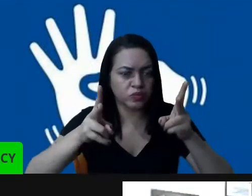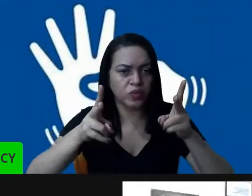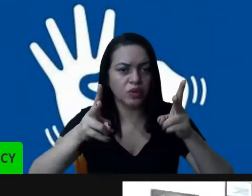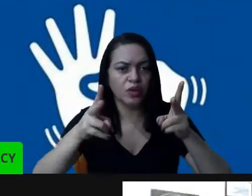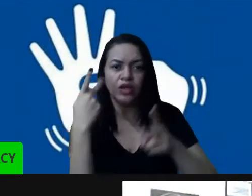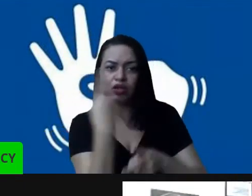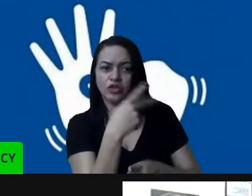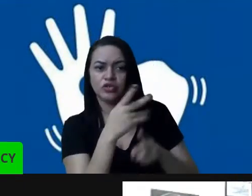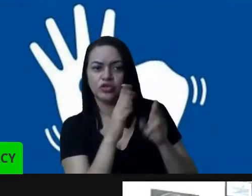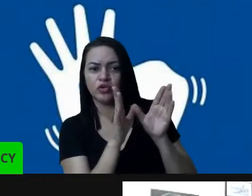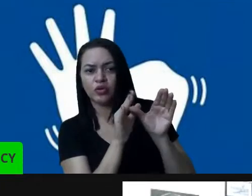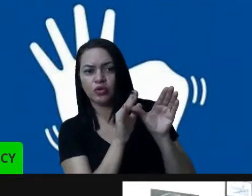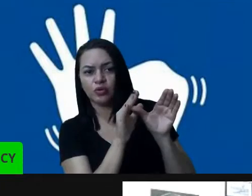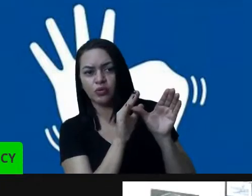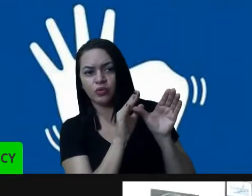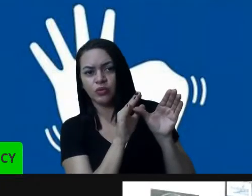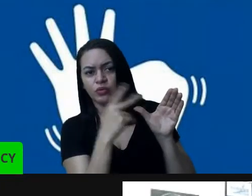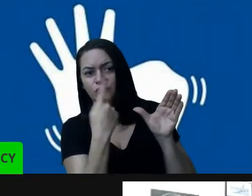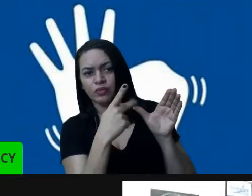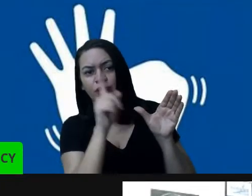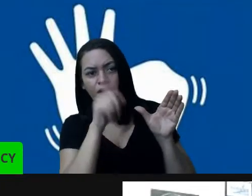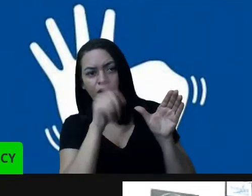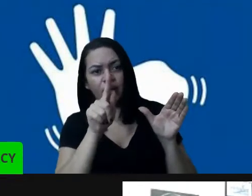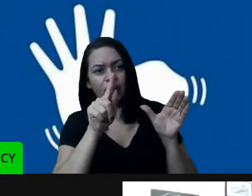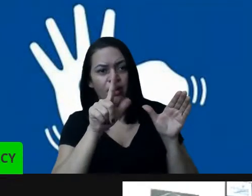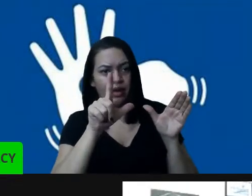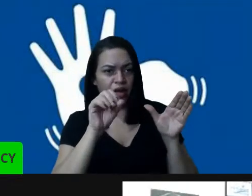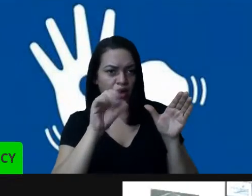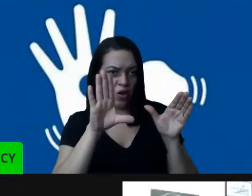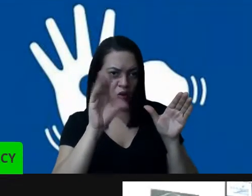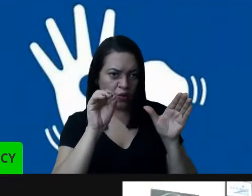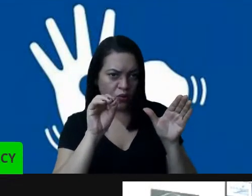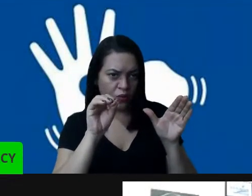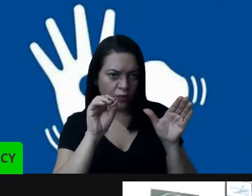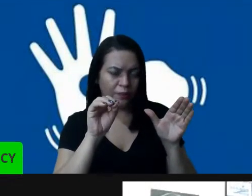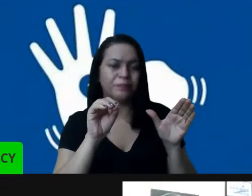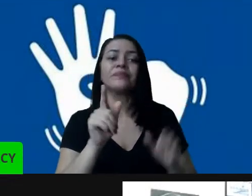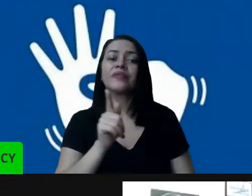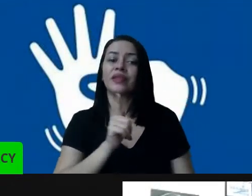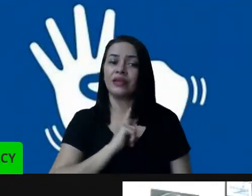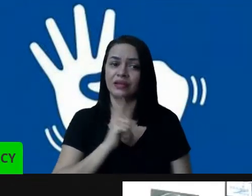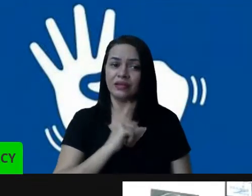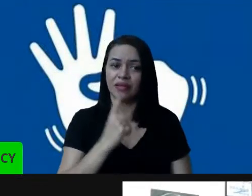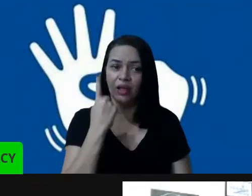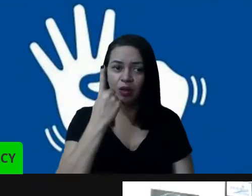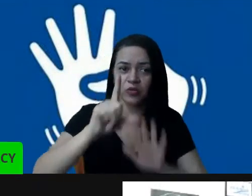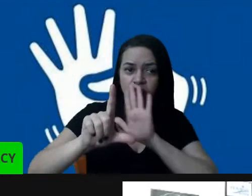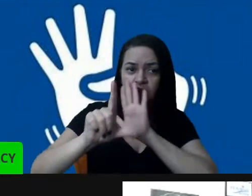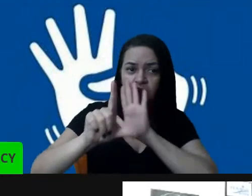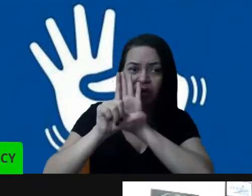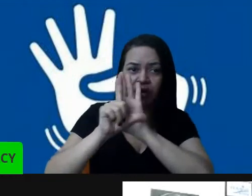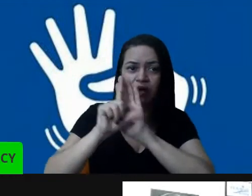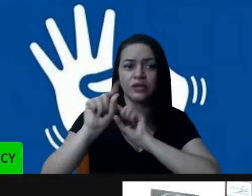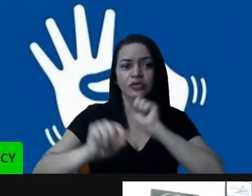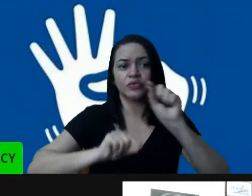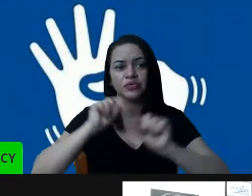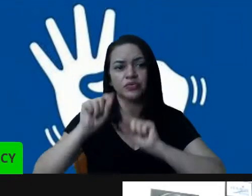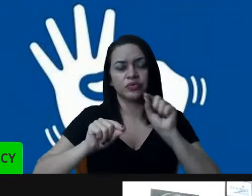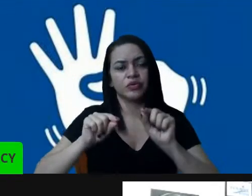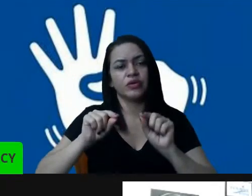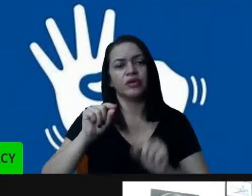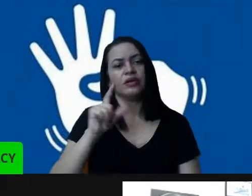afiliada a uma grande emissora, que é a Globo. A gente tem uma legislação, Carlivan, já de, eu acredito que